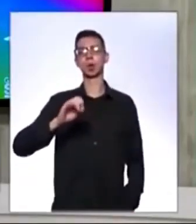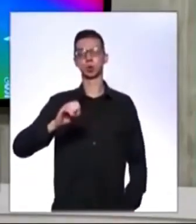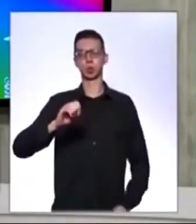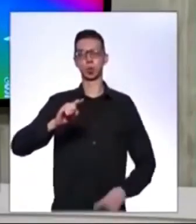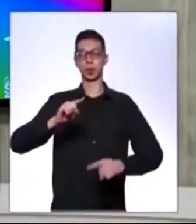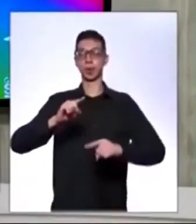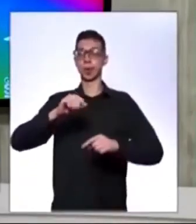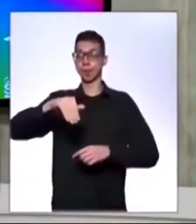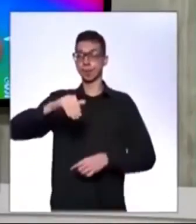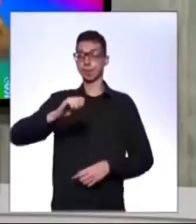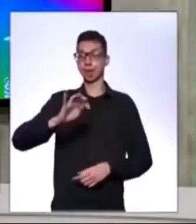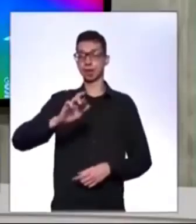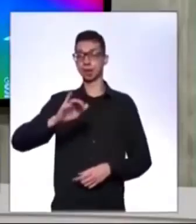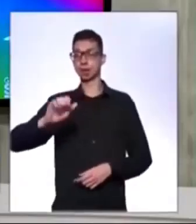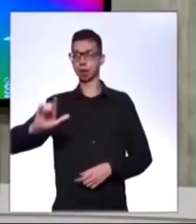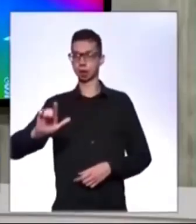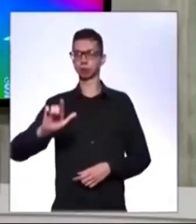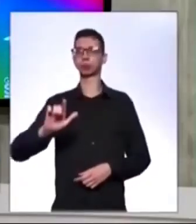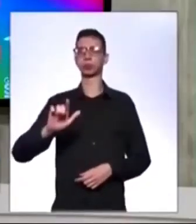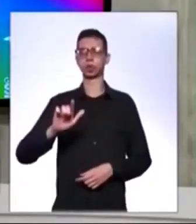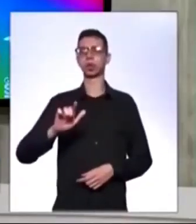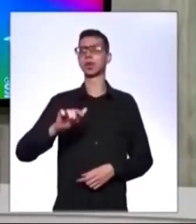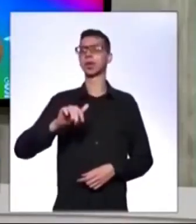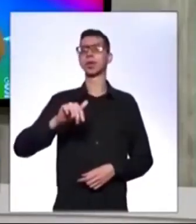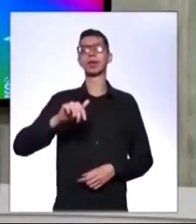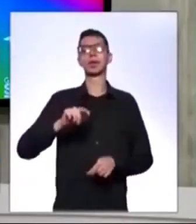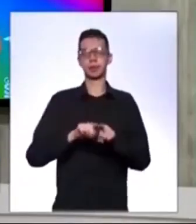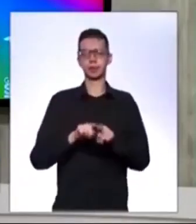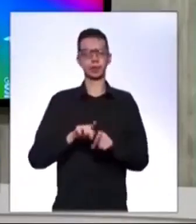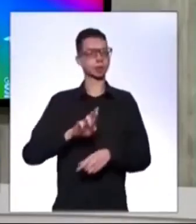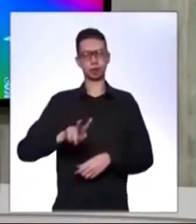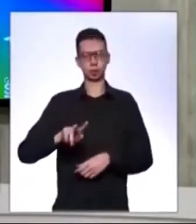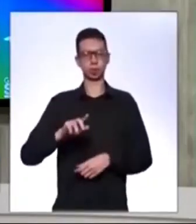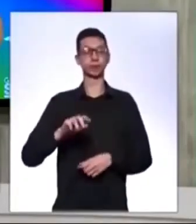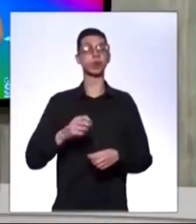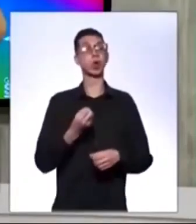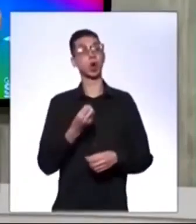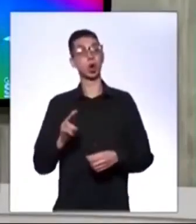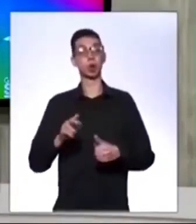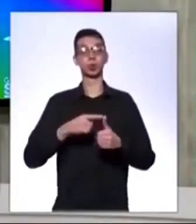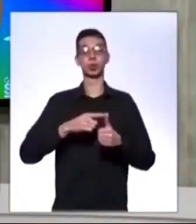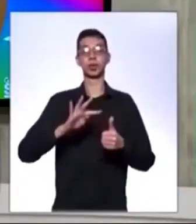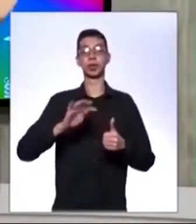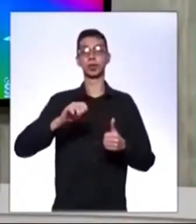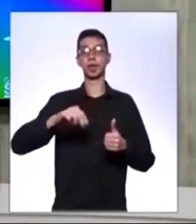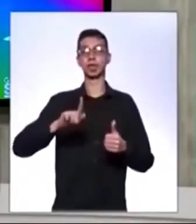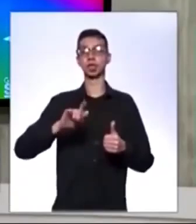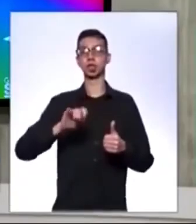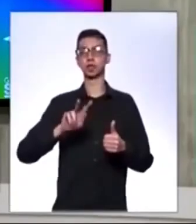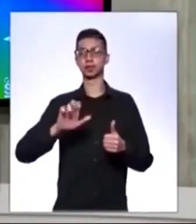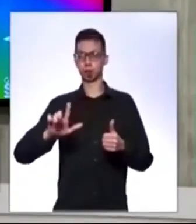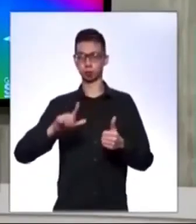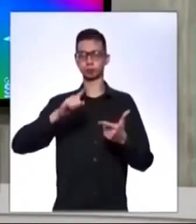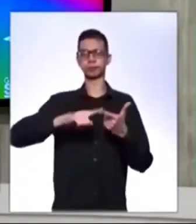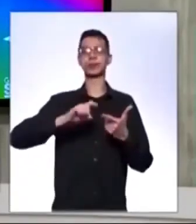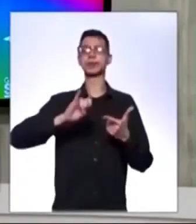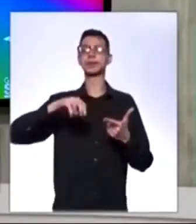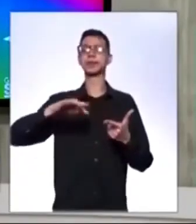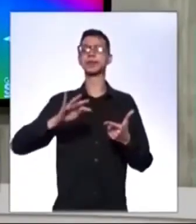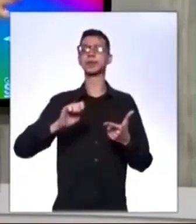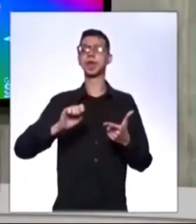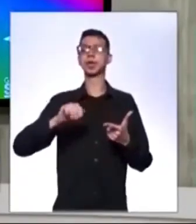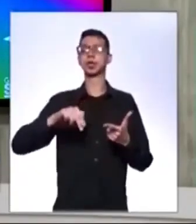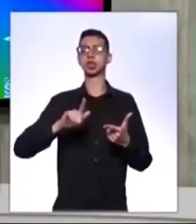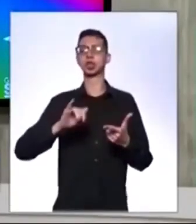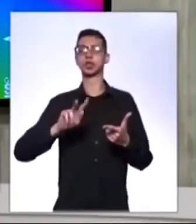patrimônio tangível e intangível. Então veja só, né? As danças, em geral, fazem parte, né, do folclore, da